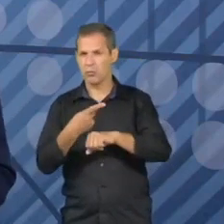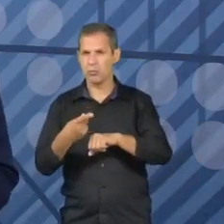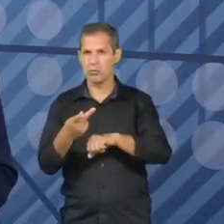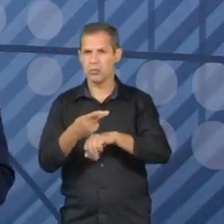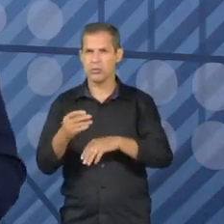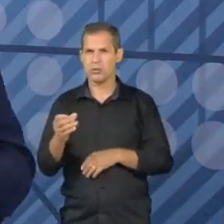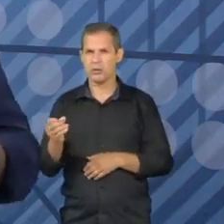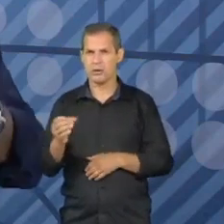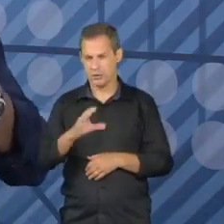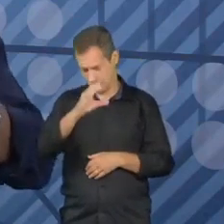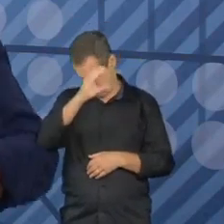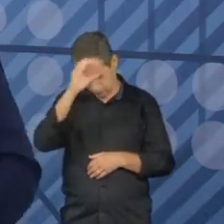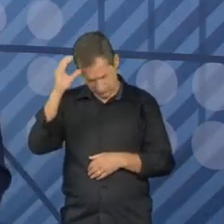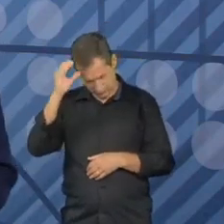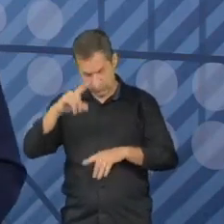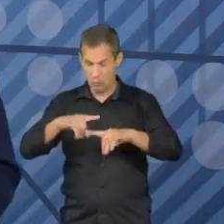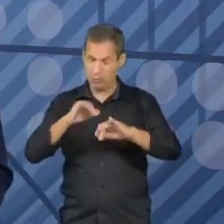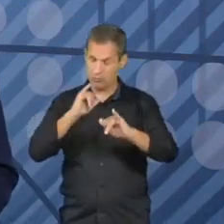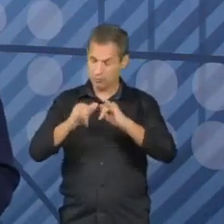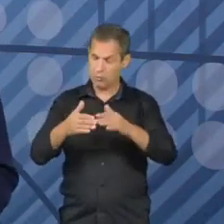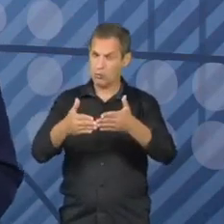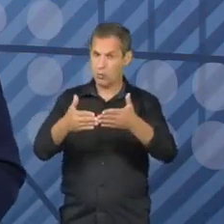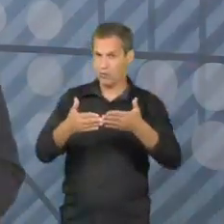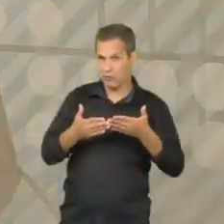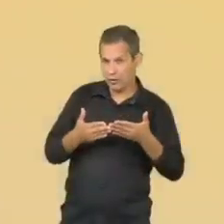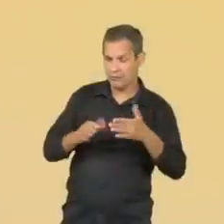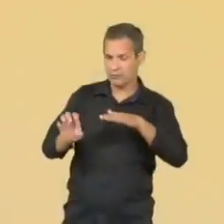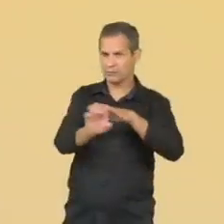uma informação aqui que é mais favorável para a empresa.